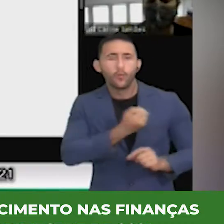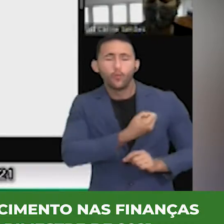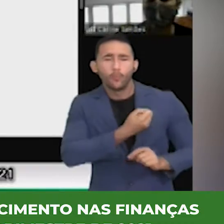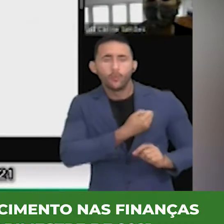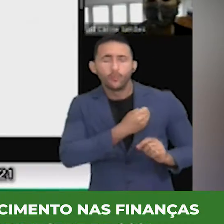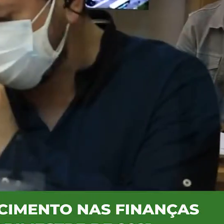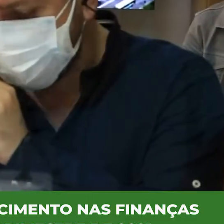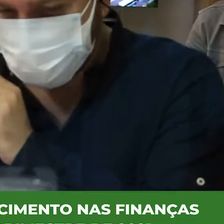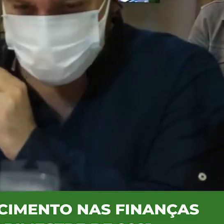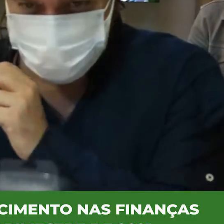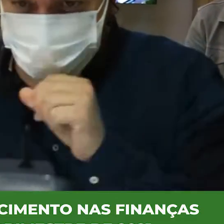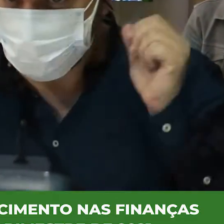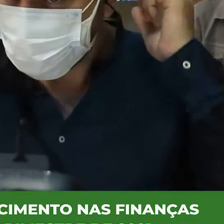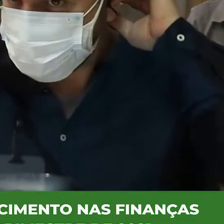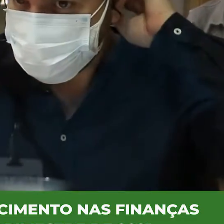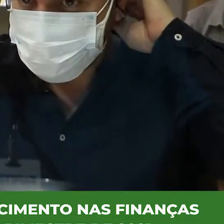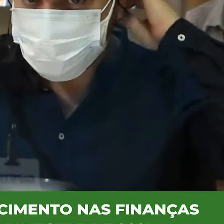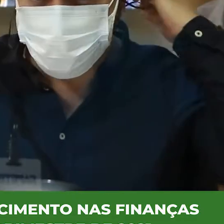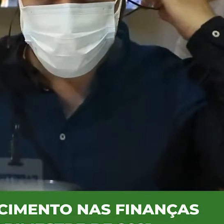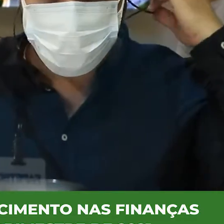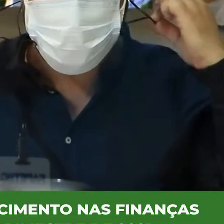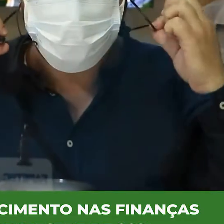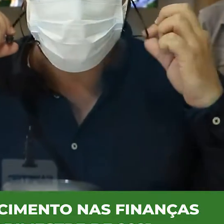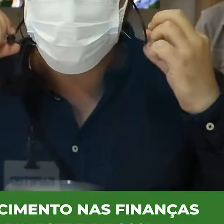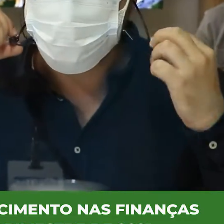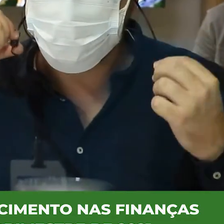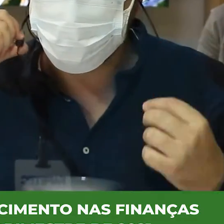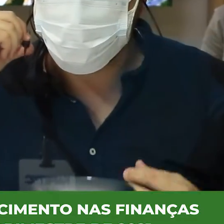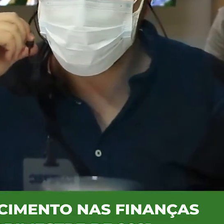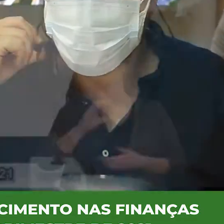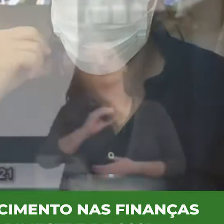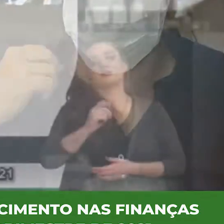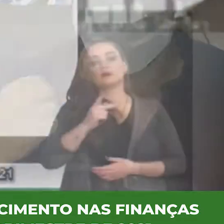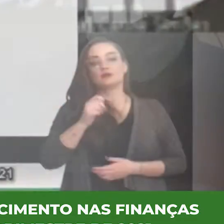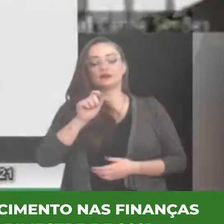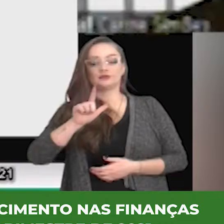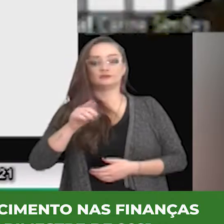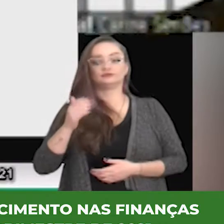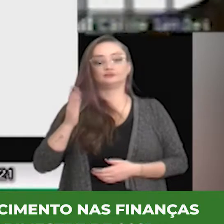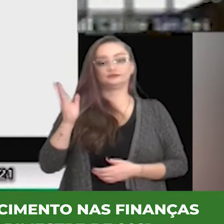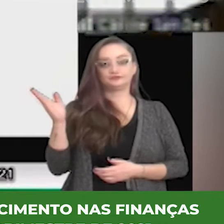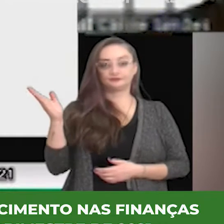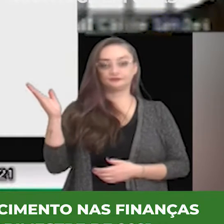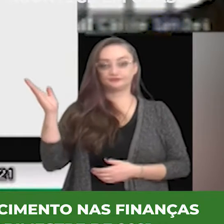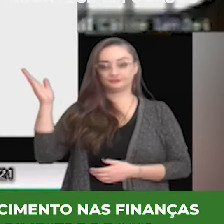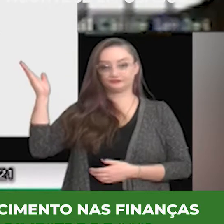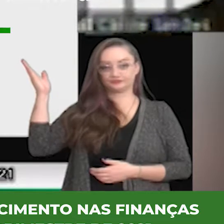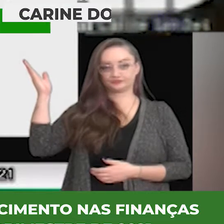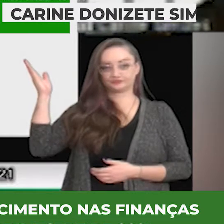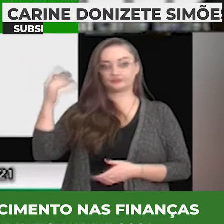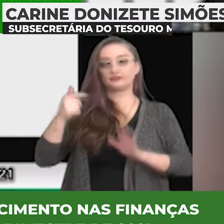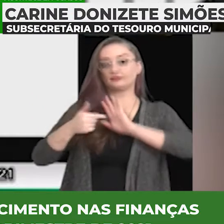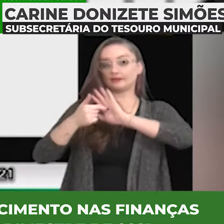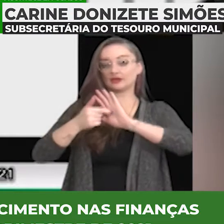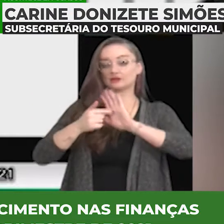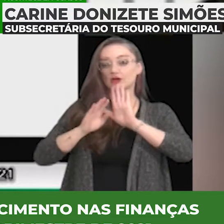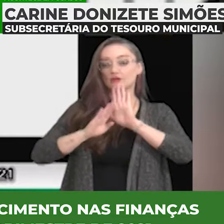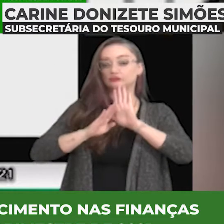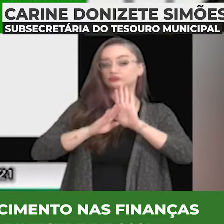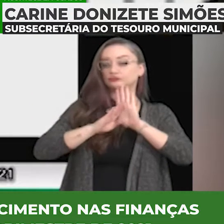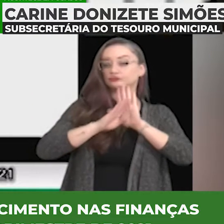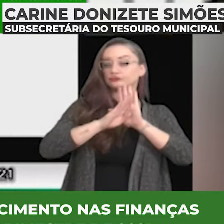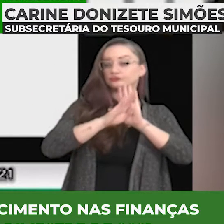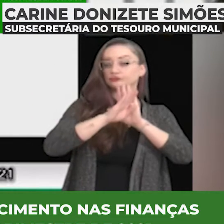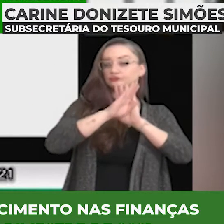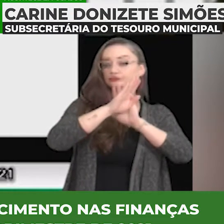dificuldades na arrecadação Osasco Mesmo durante a pandemia apresentou o crescimento é